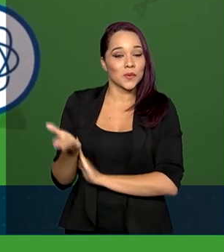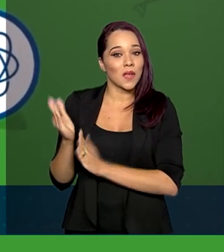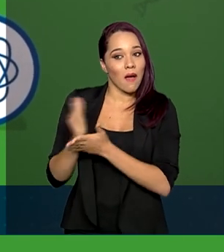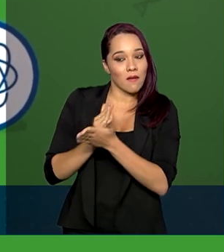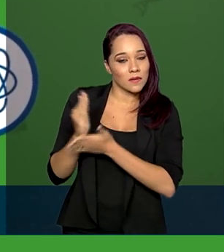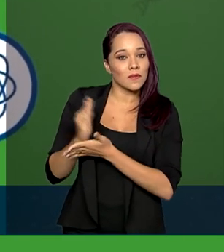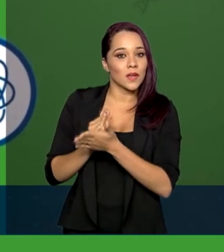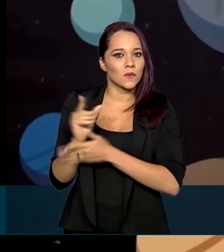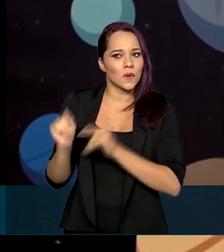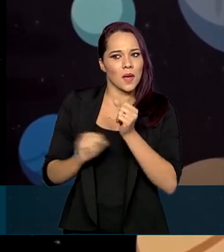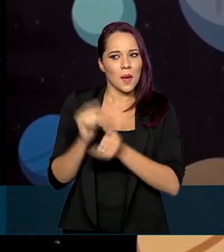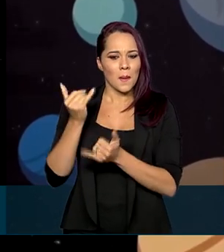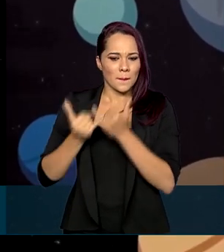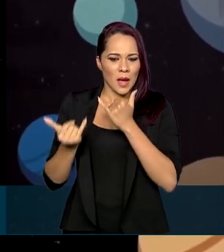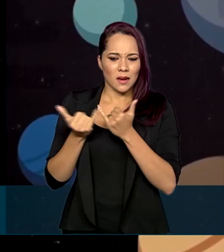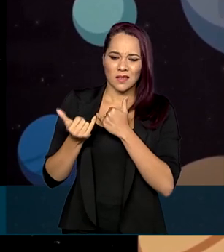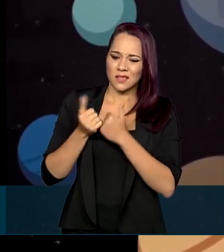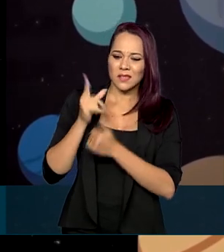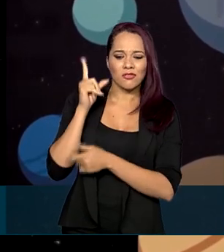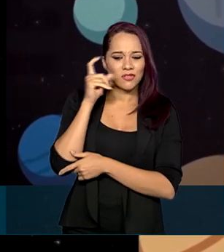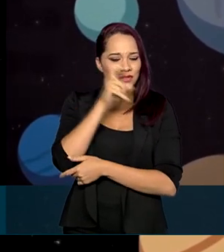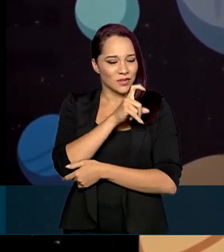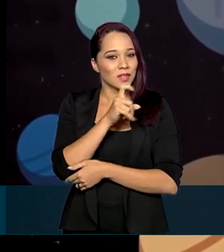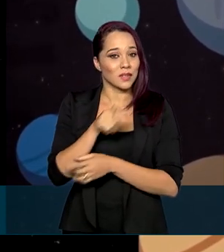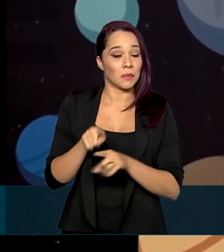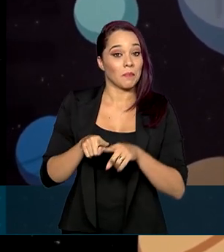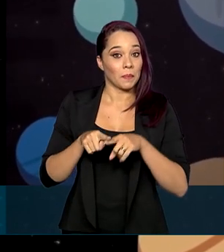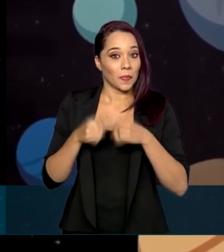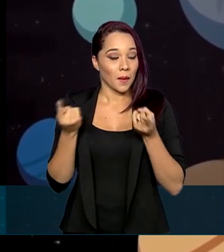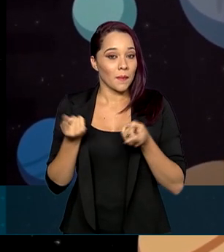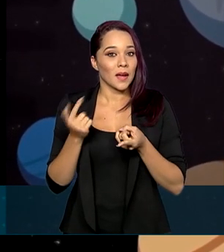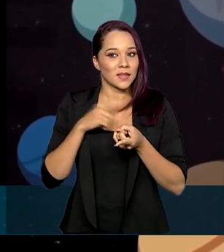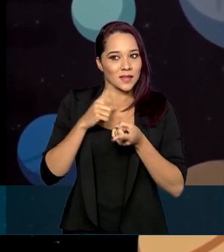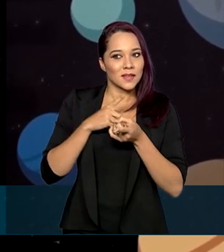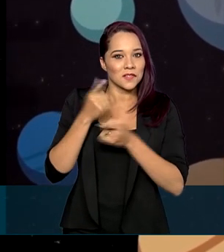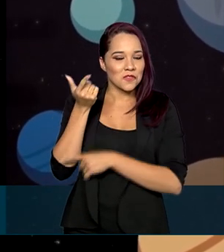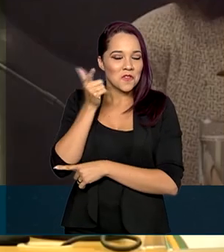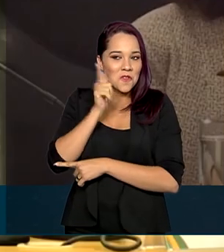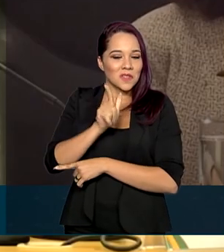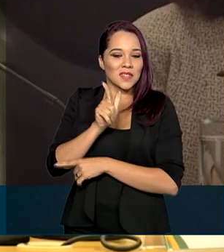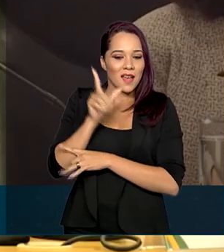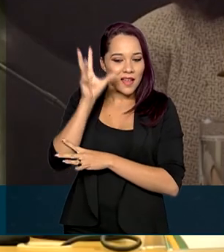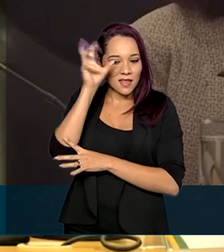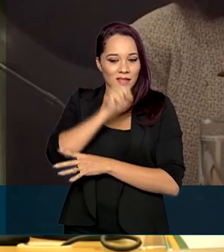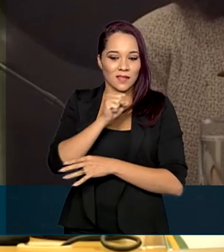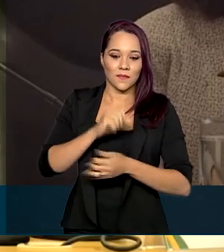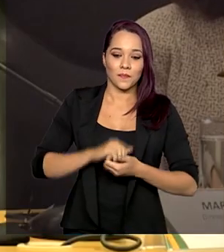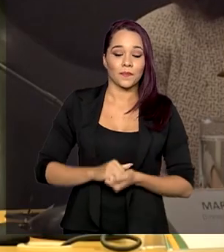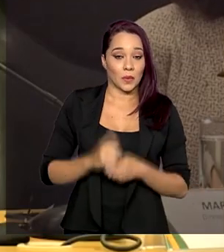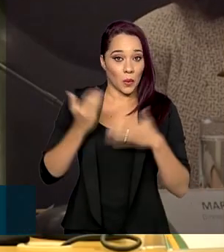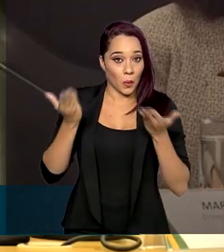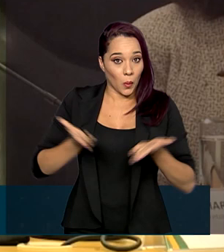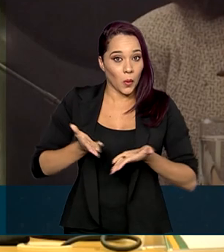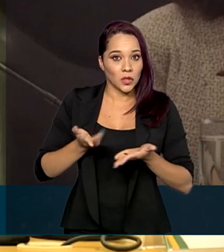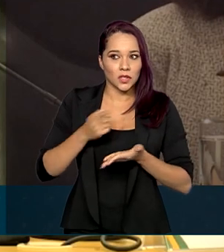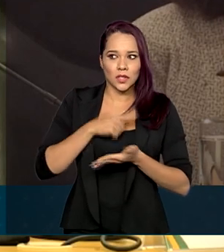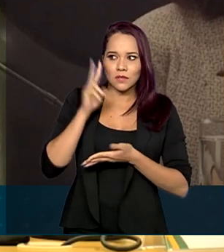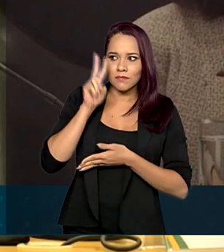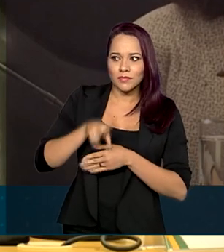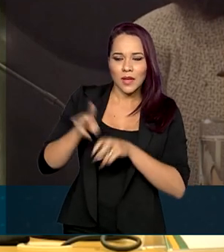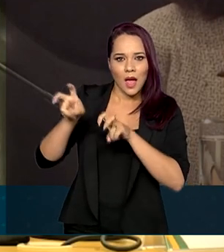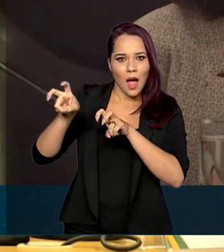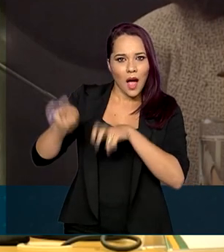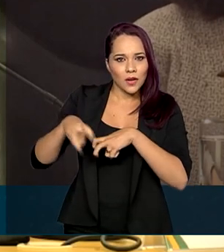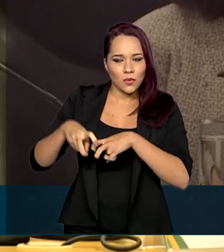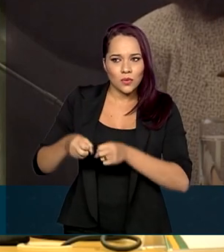vezes parecem tão distantes, mas que estão ao nosso alcance. Hoje nós vemos a pujança da agricultura por